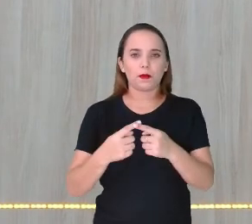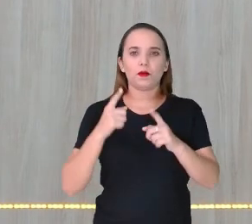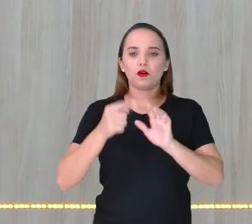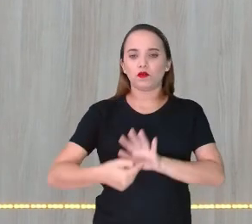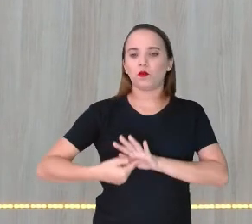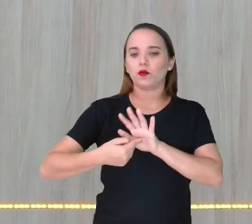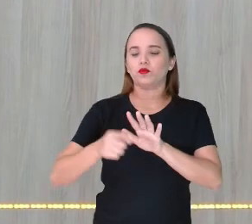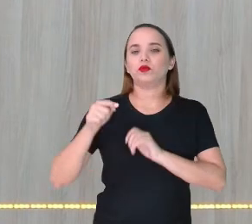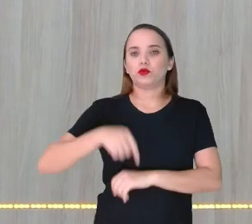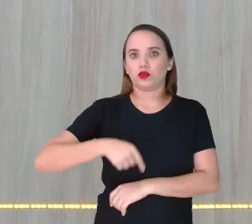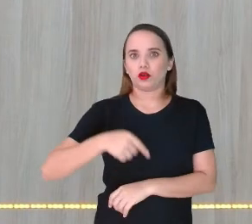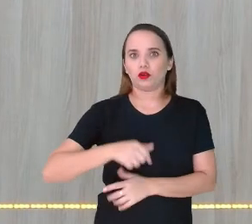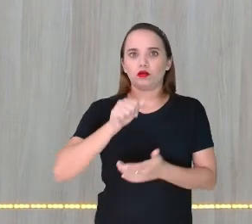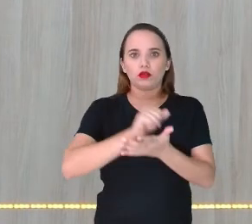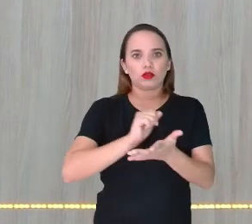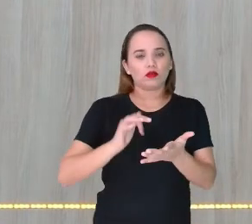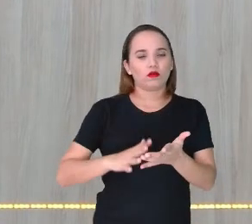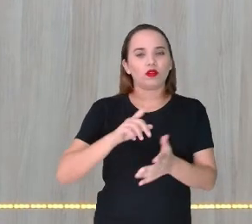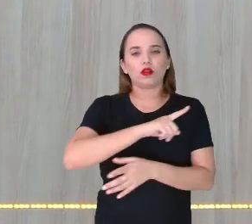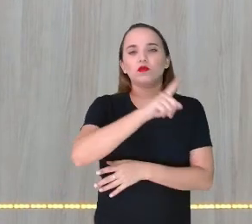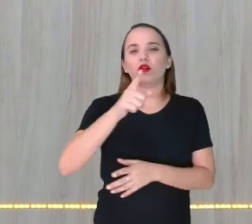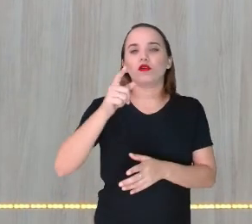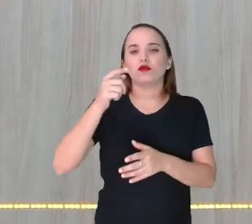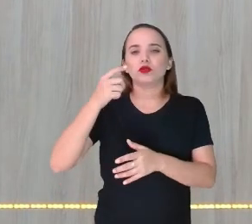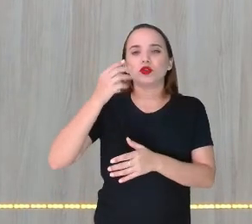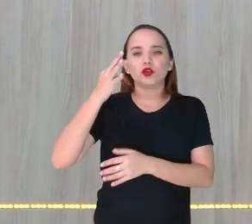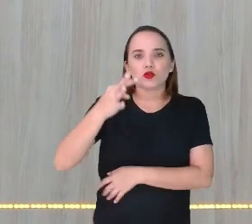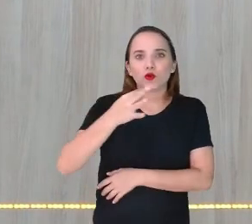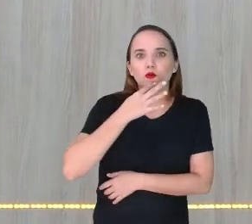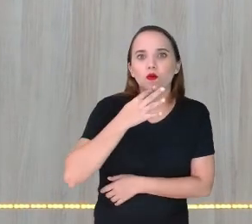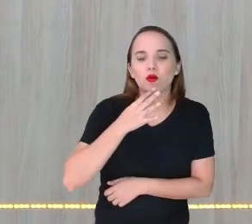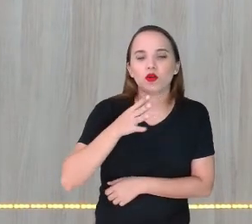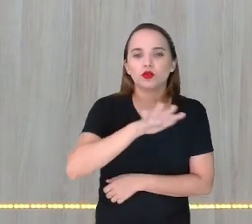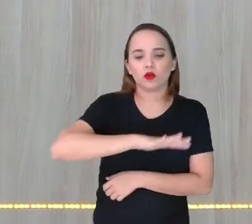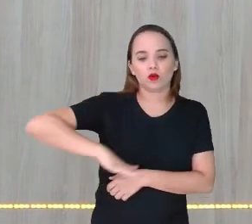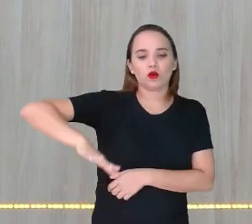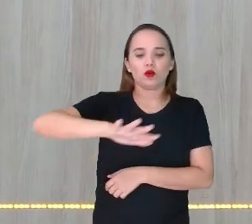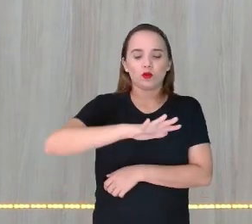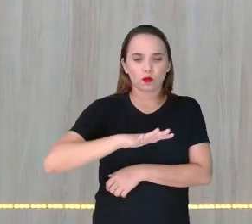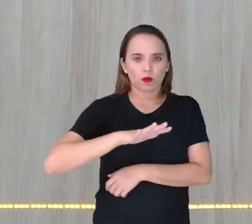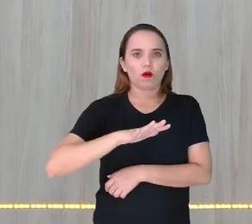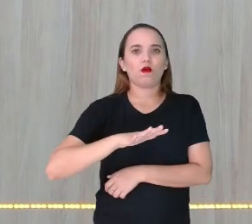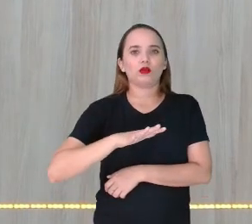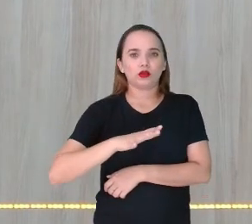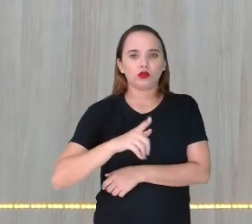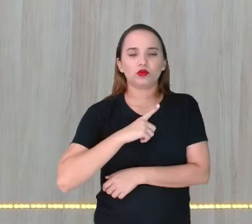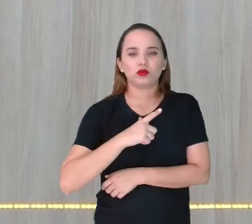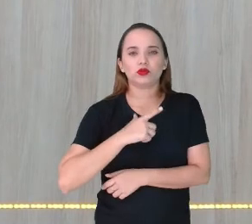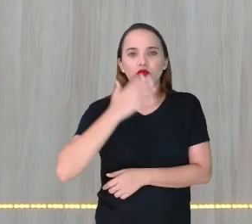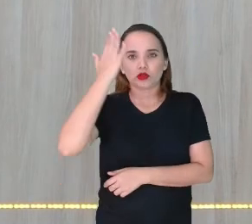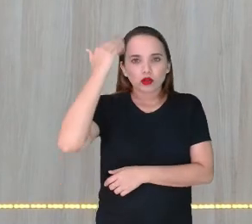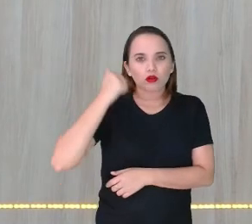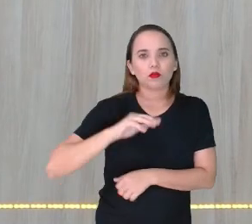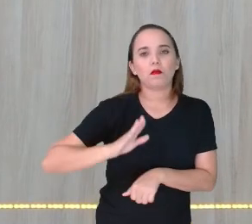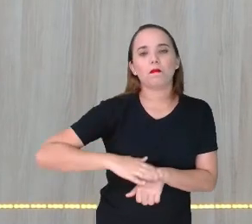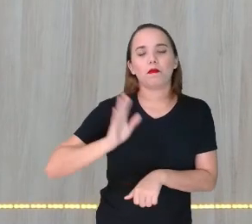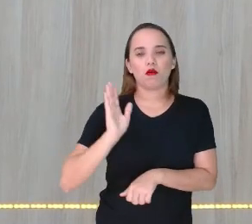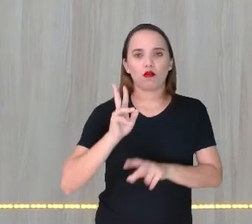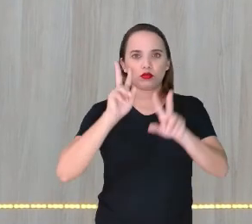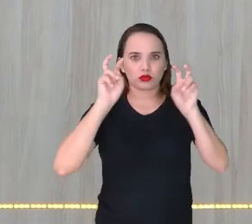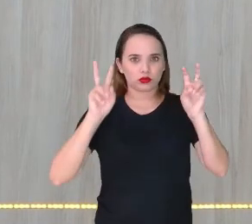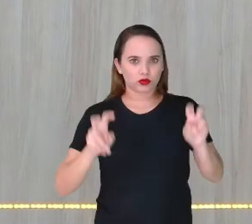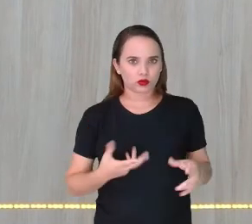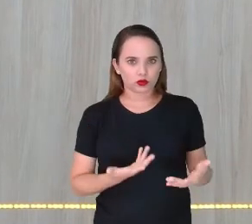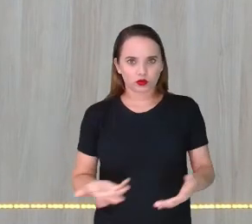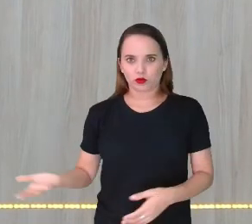aqui uma atividade para que vocês explorem aí o espaço de vocês e tenham melhor noção sobre